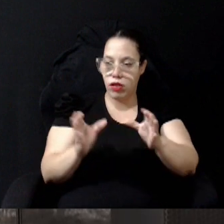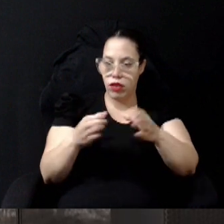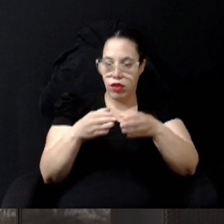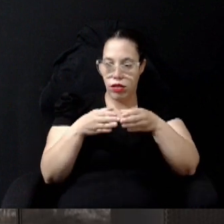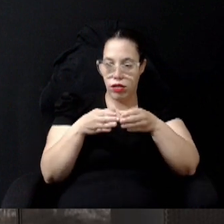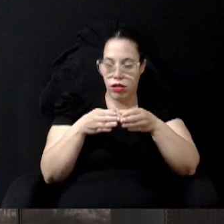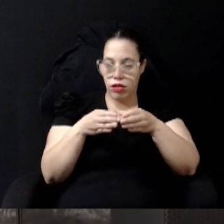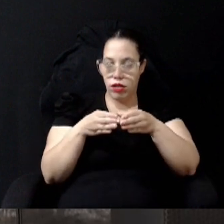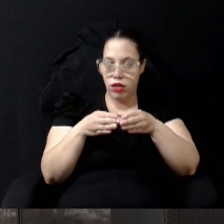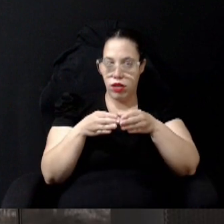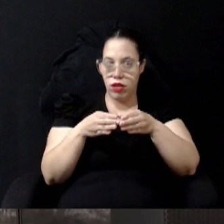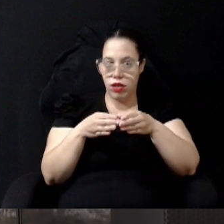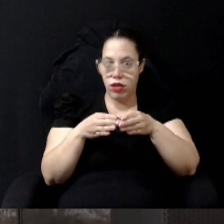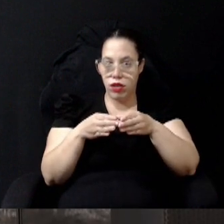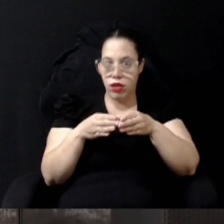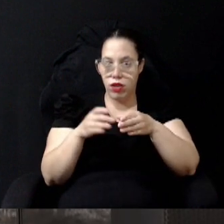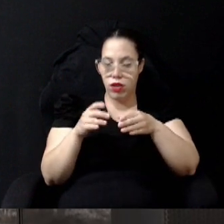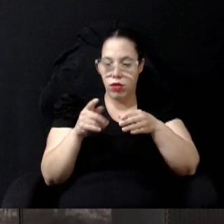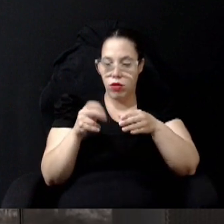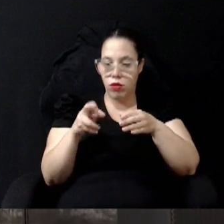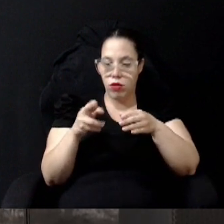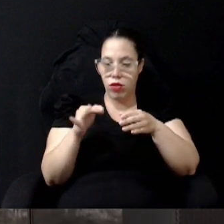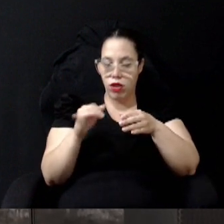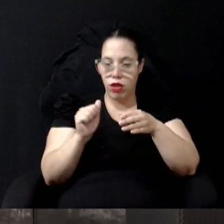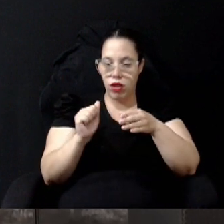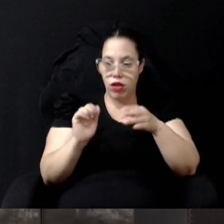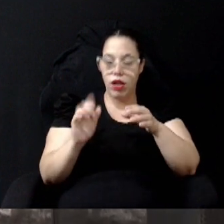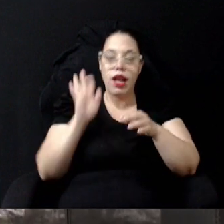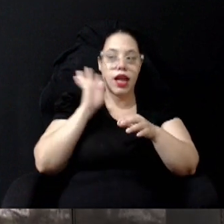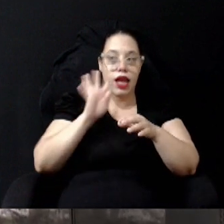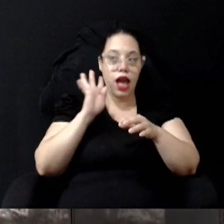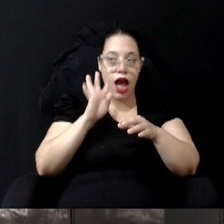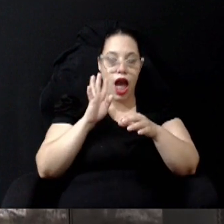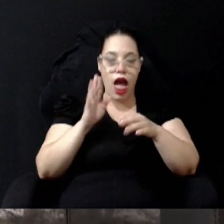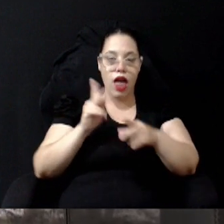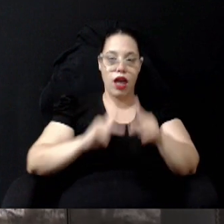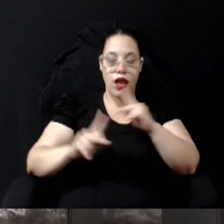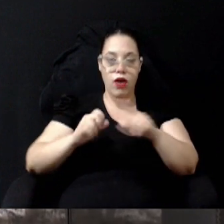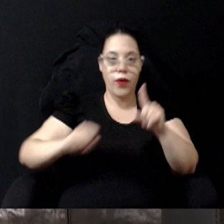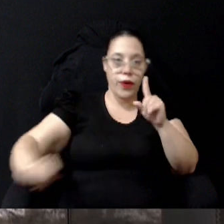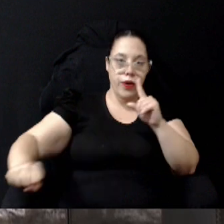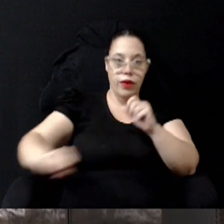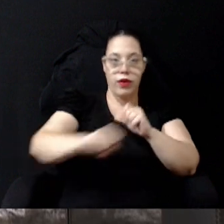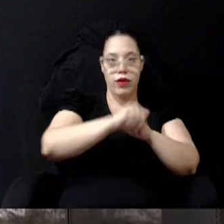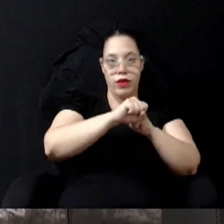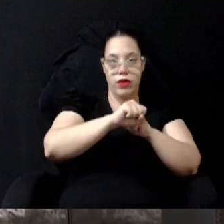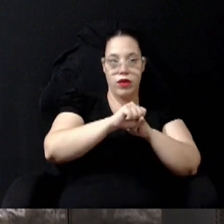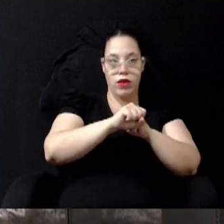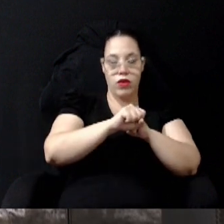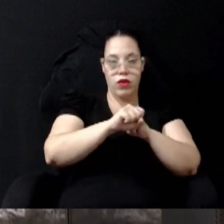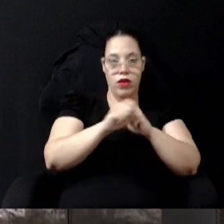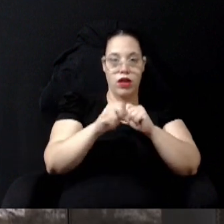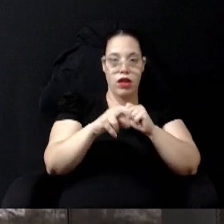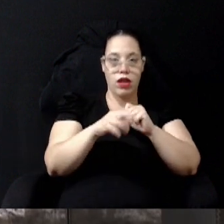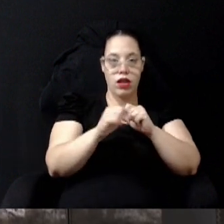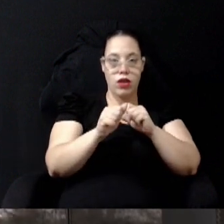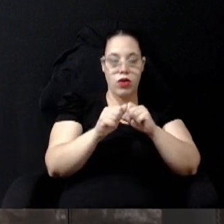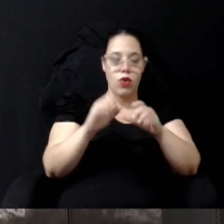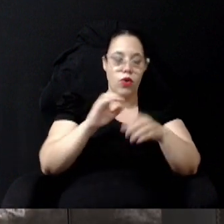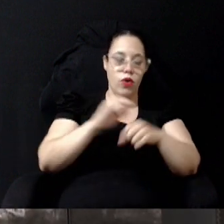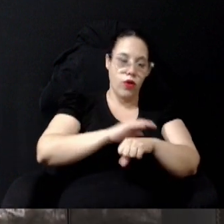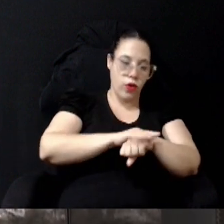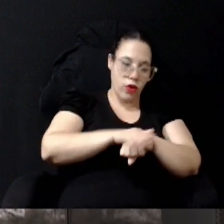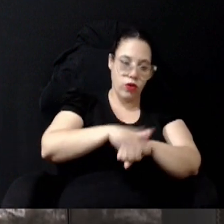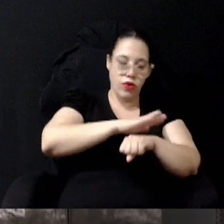são as promotoras legais populares, combatendo a violência de gênero e o racismo